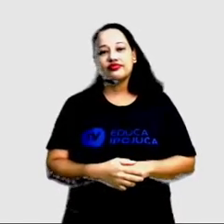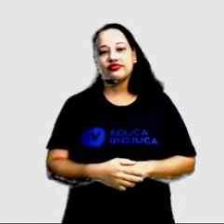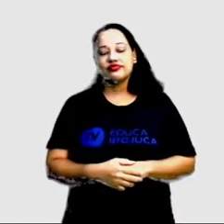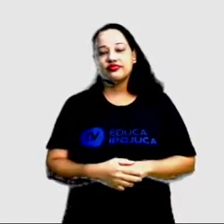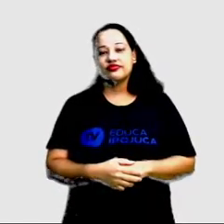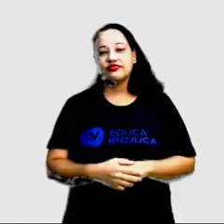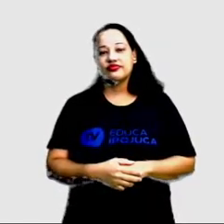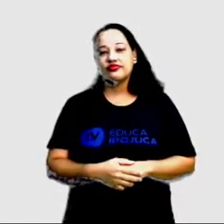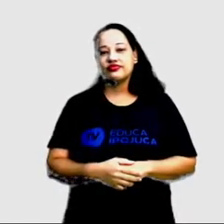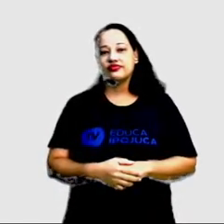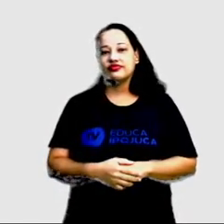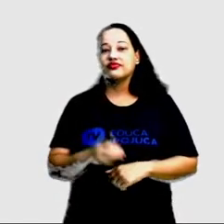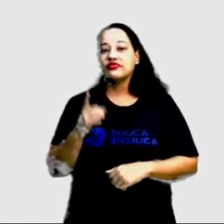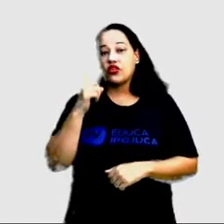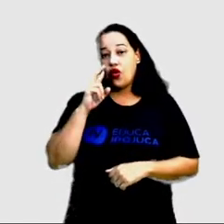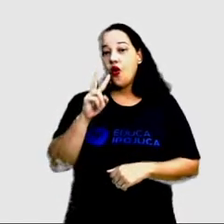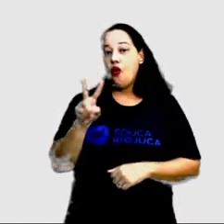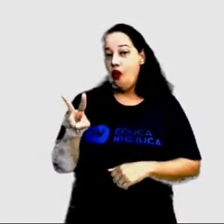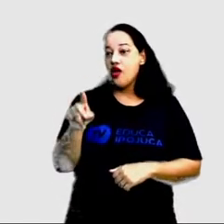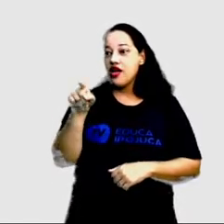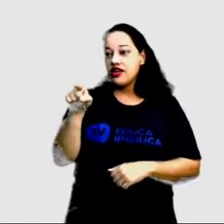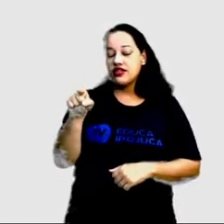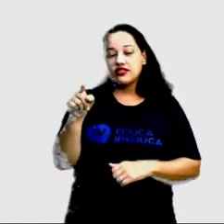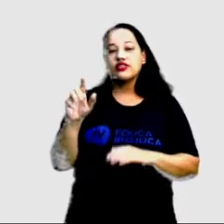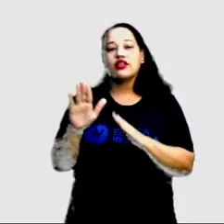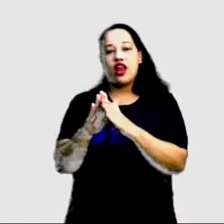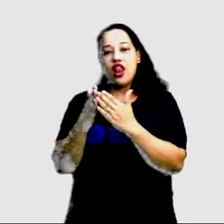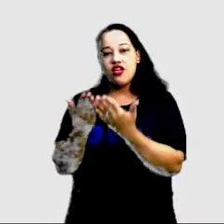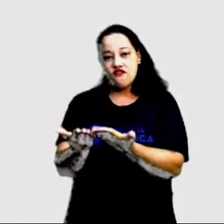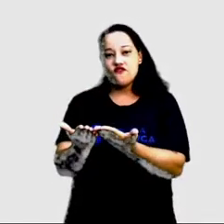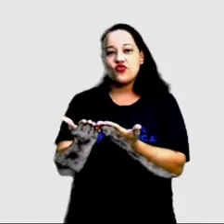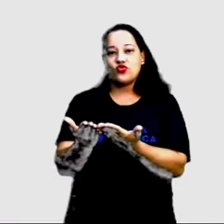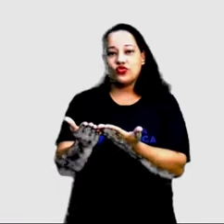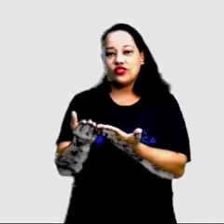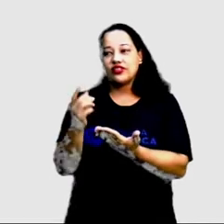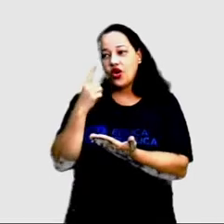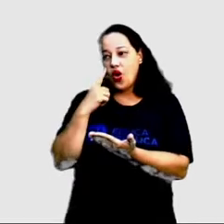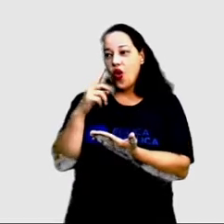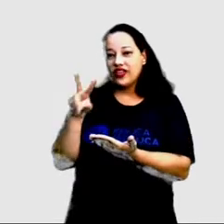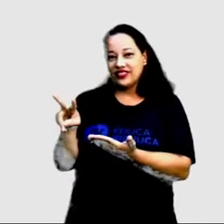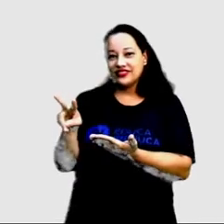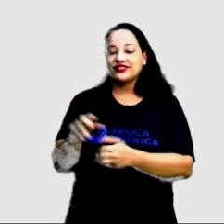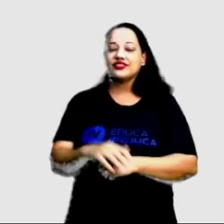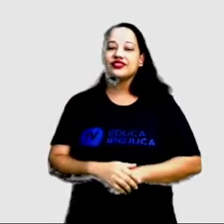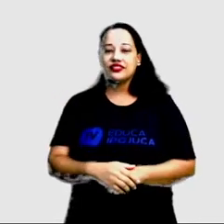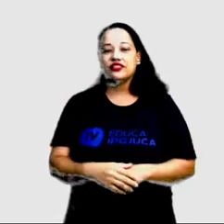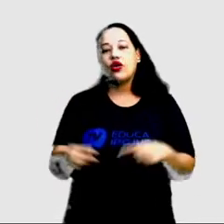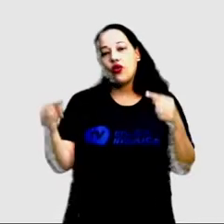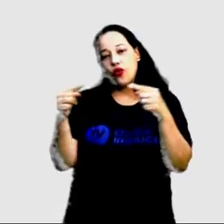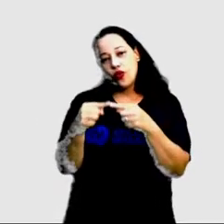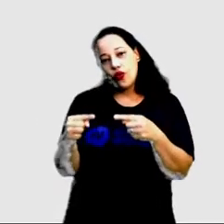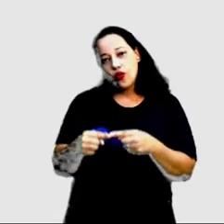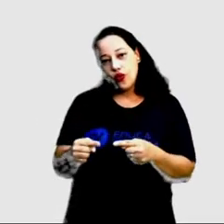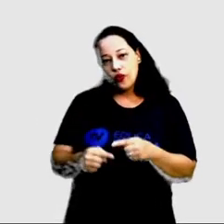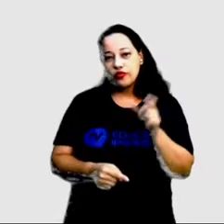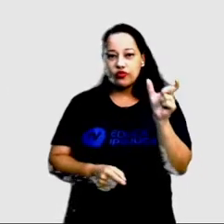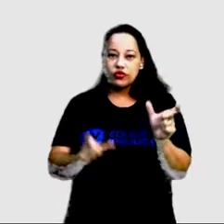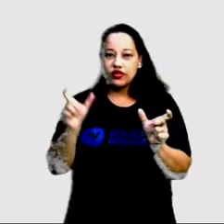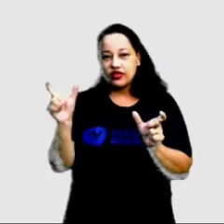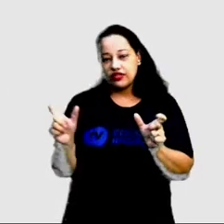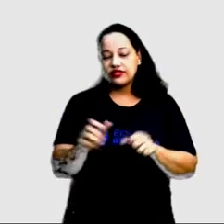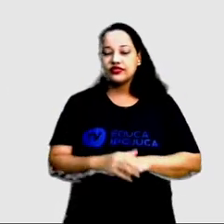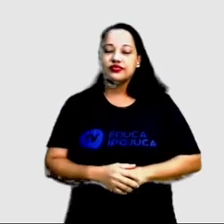Olhe para aquele livro. Nós temos o look, rhyme, né, rimando aí com o book.